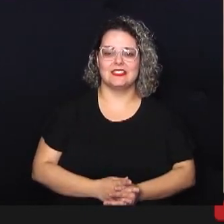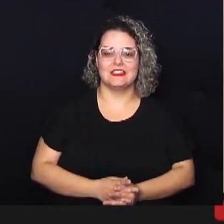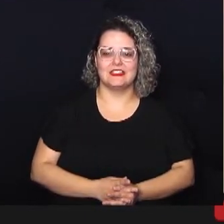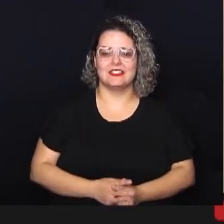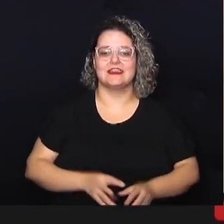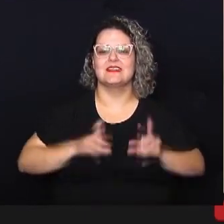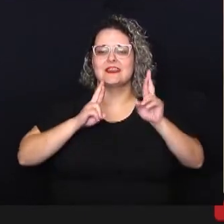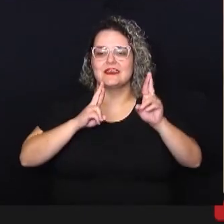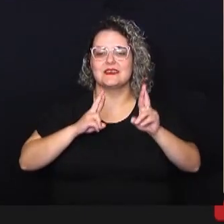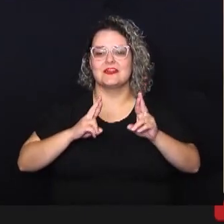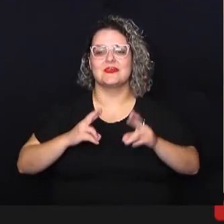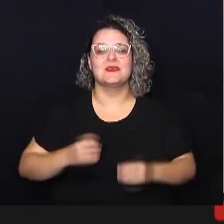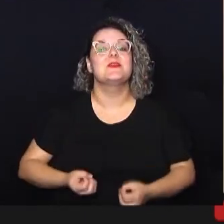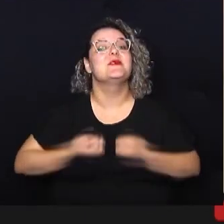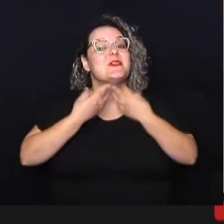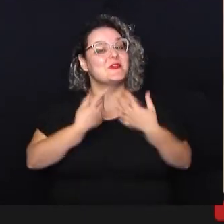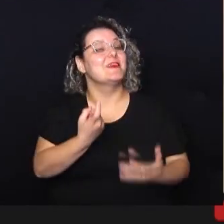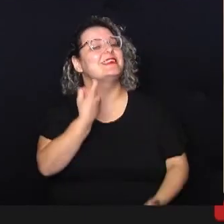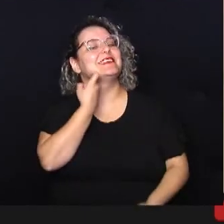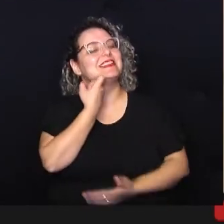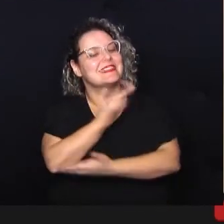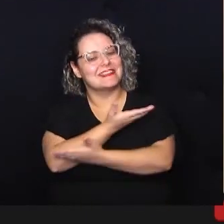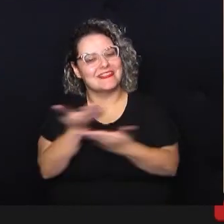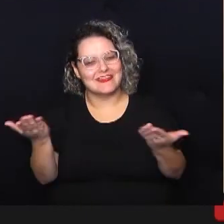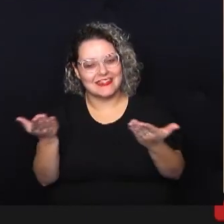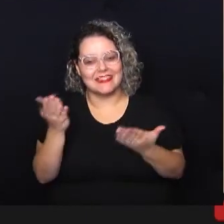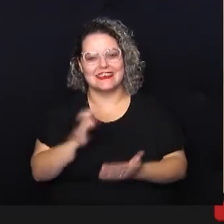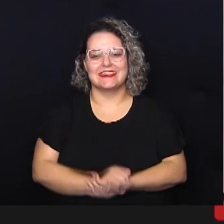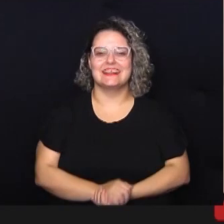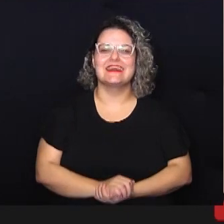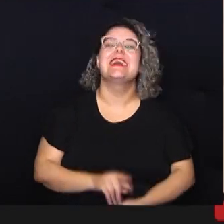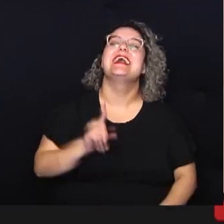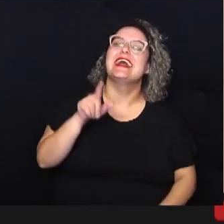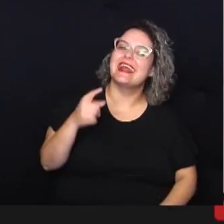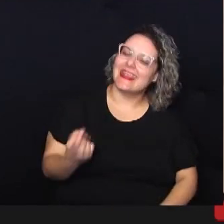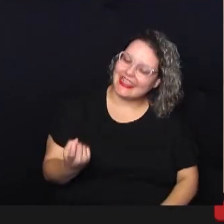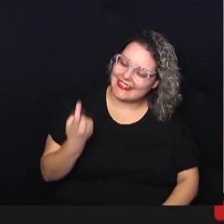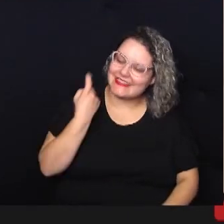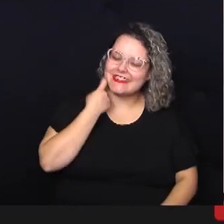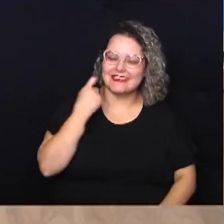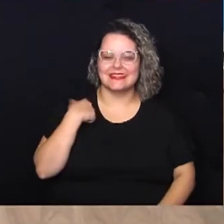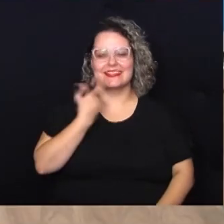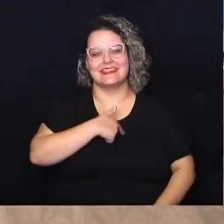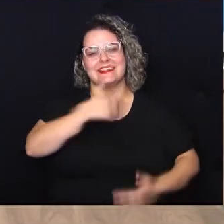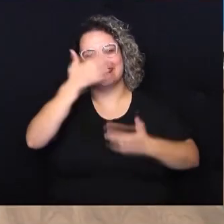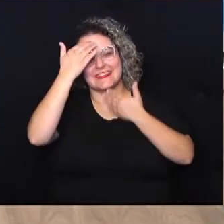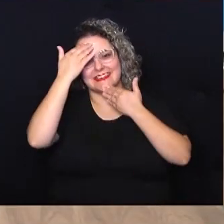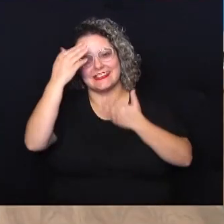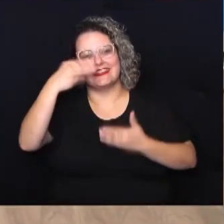desejar um bom sextou, né, para vocês. Sextou, então. Nós aqui agradecemos a